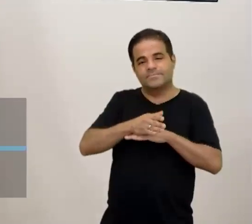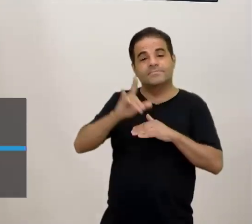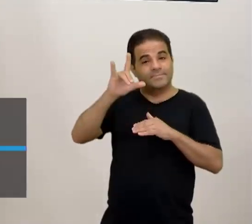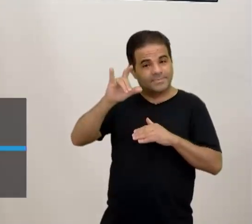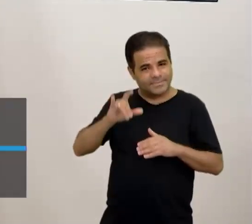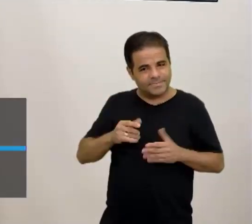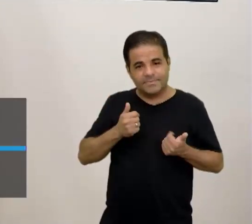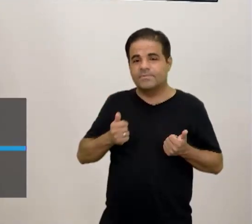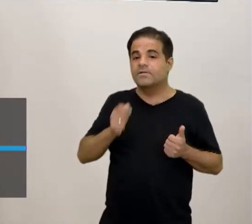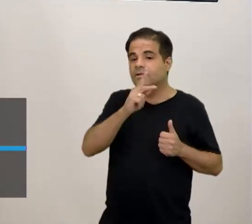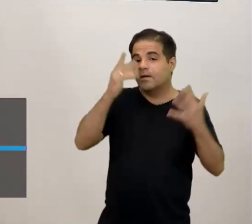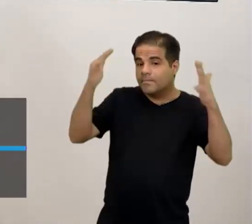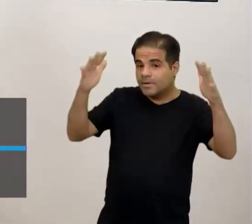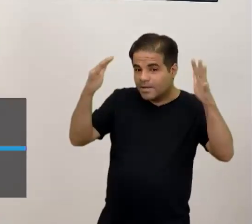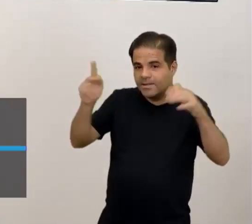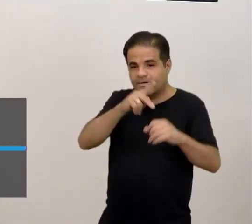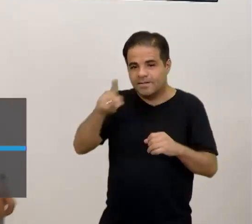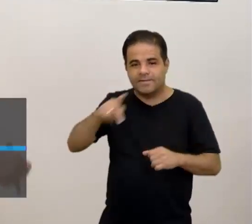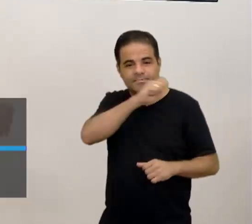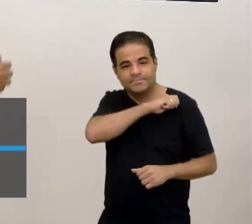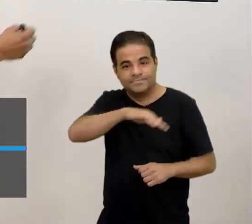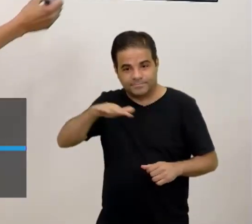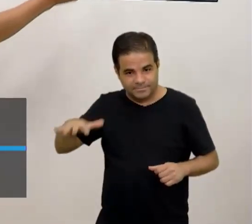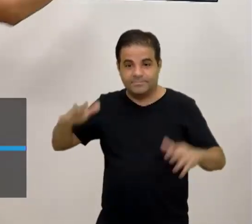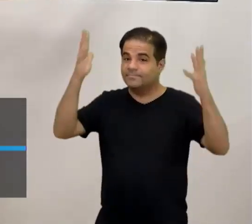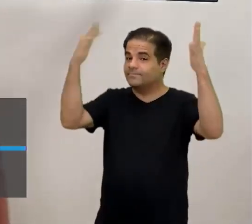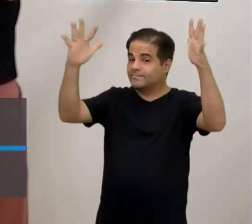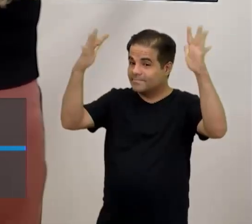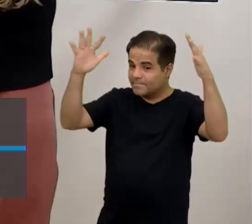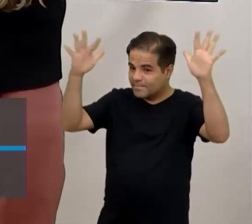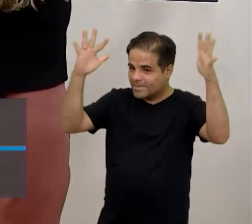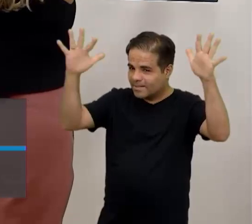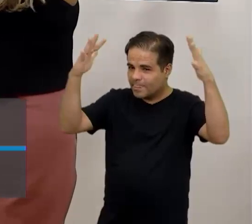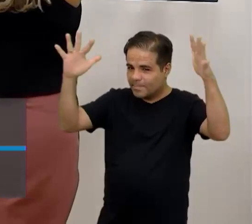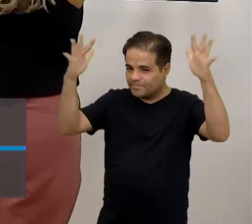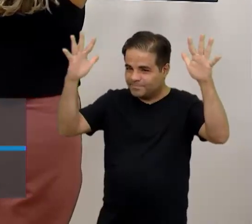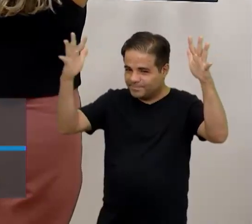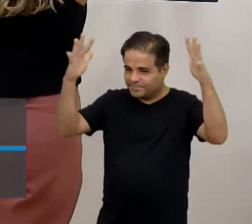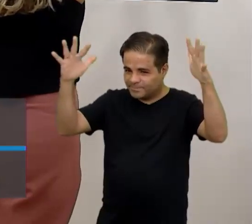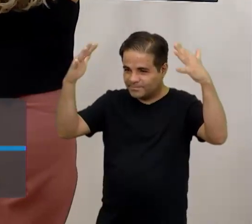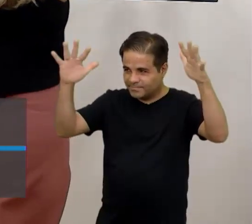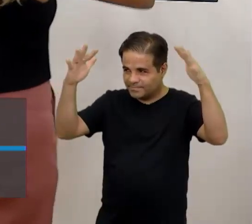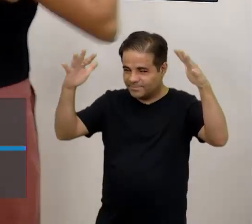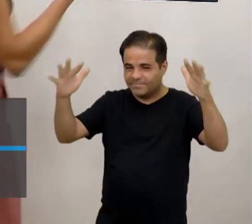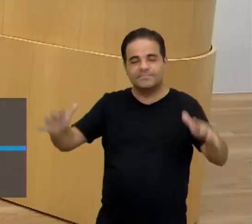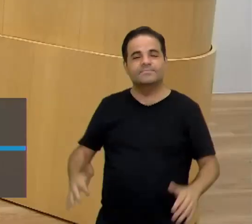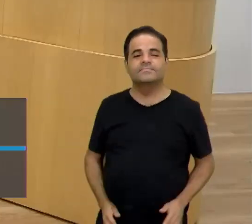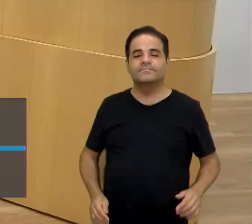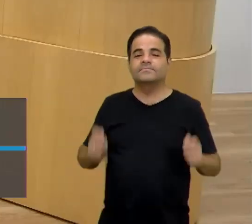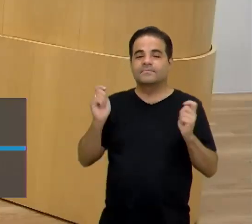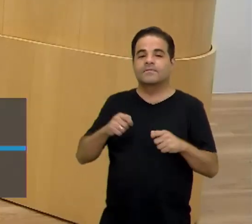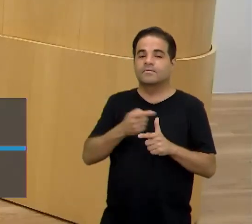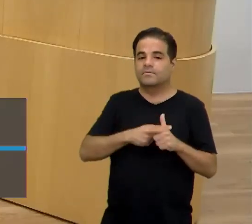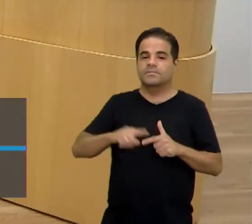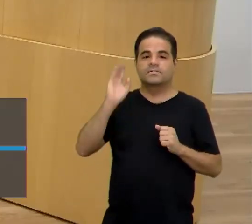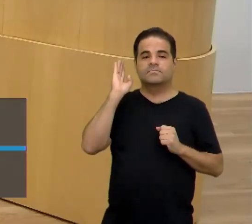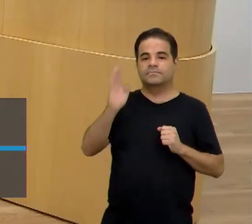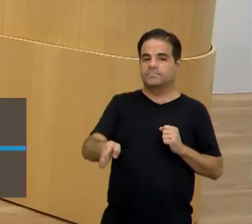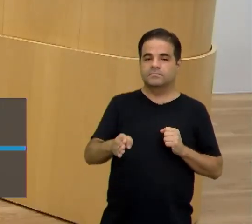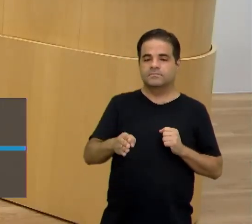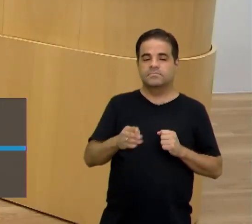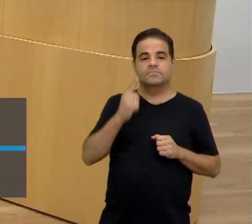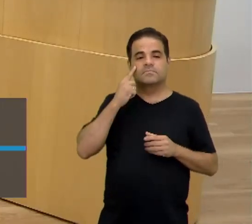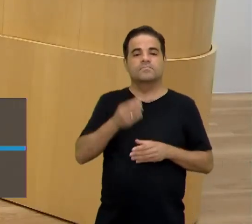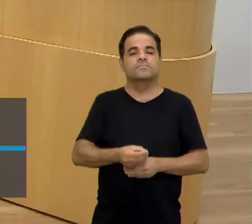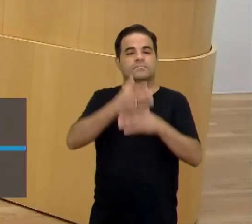aí para os professores, para os nossos aluninhos. Coisa boa. Aê! Vocês poderiam ter dividido direto, tá, pessoal? Vou